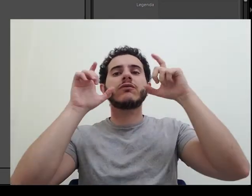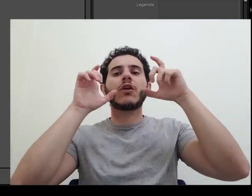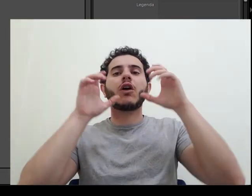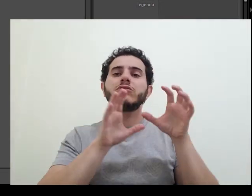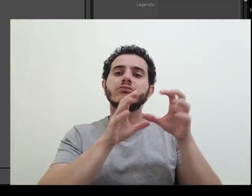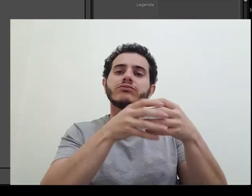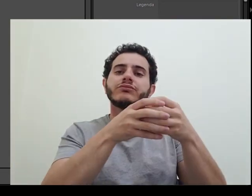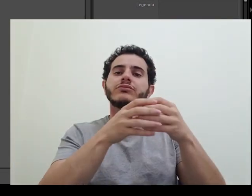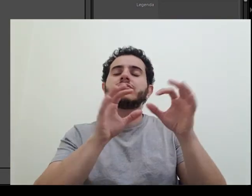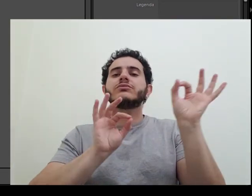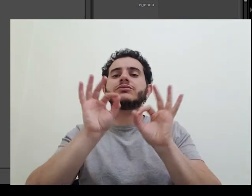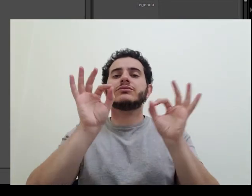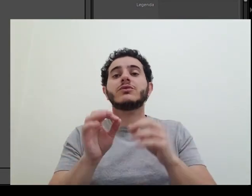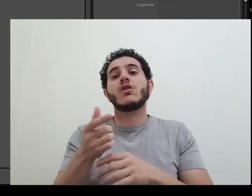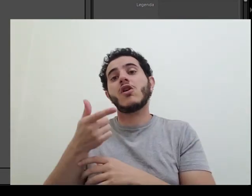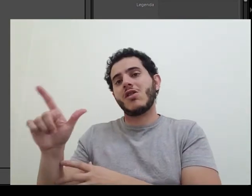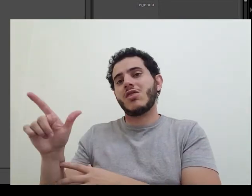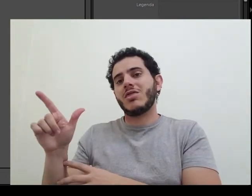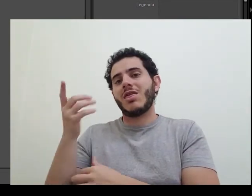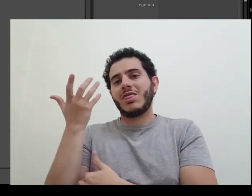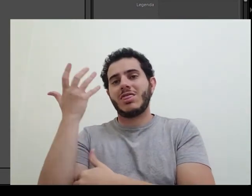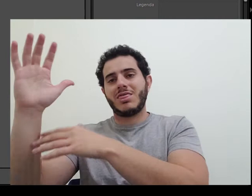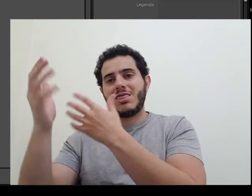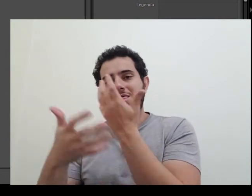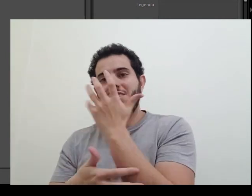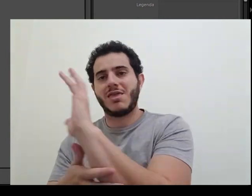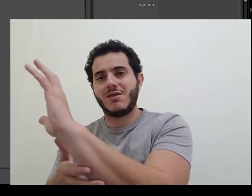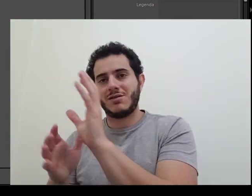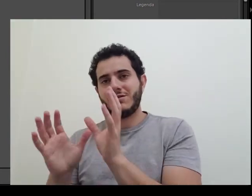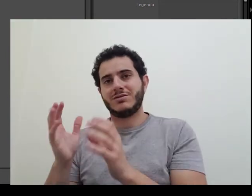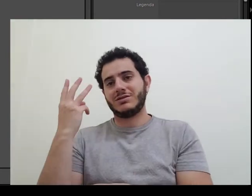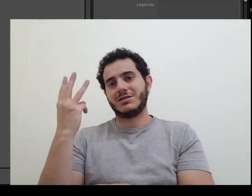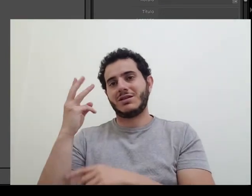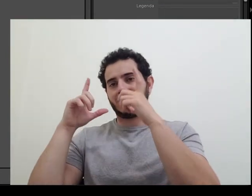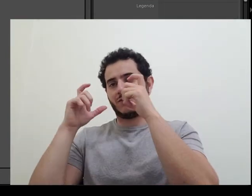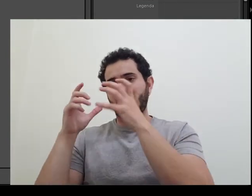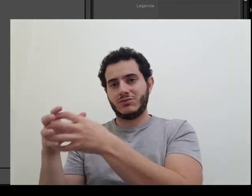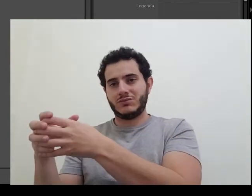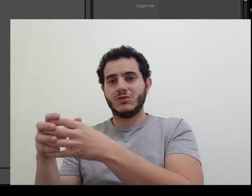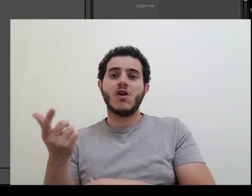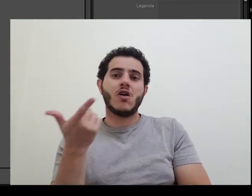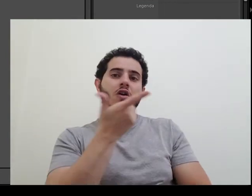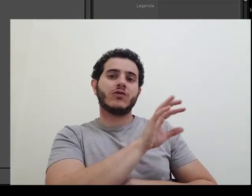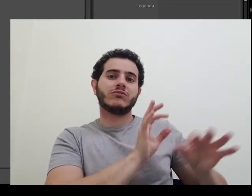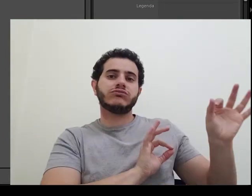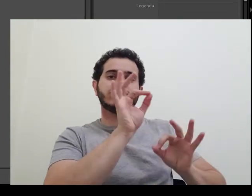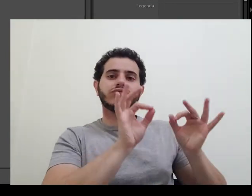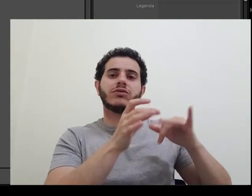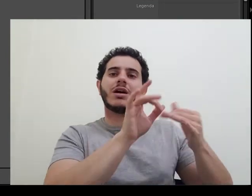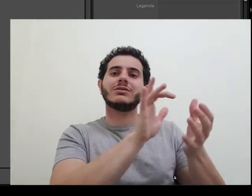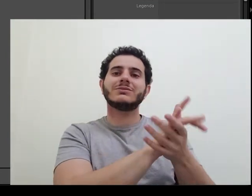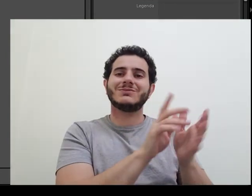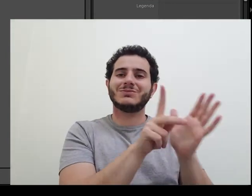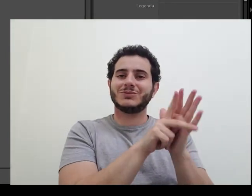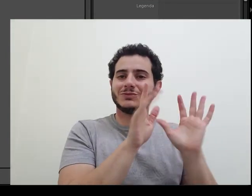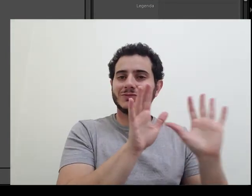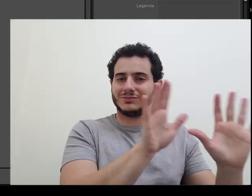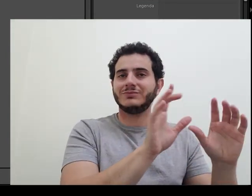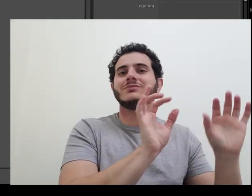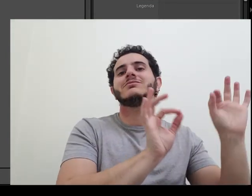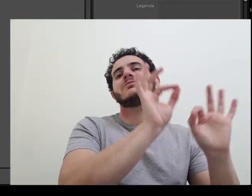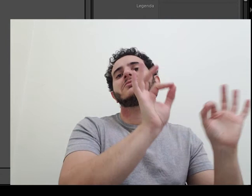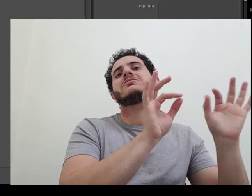decoração, com 2 fotos. Então eu tenho a coleção natureza, tá aqui as 3 fotos de natureza, e aqui eu tenho a coleção